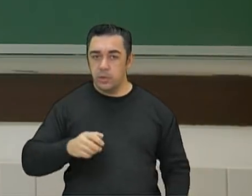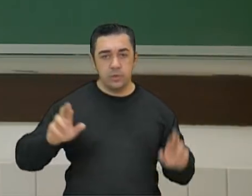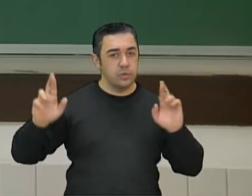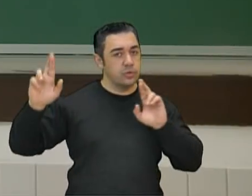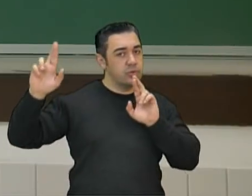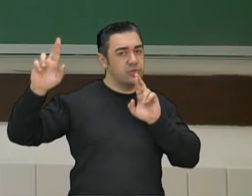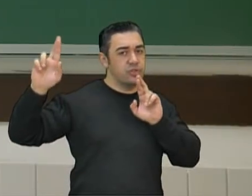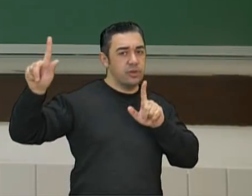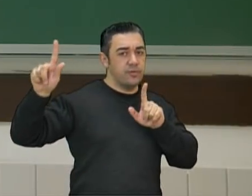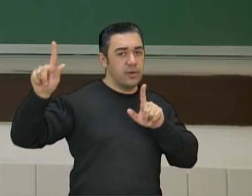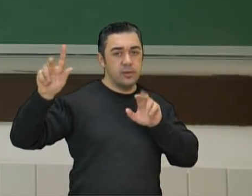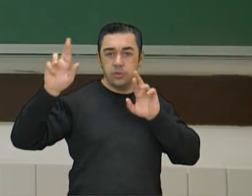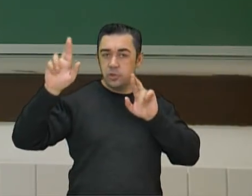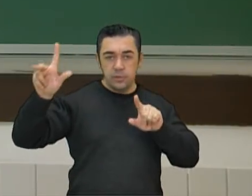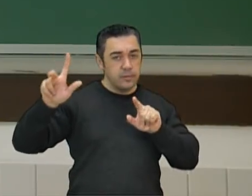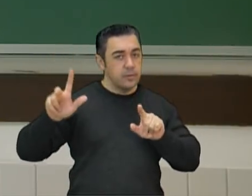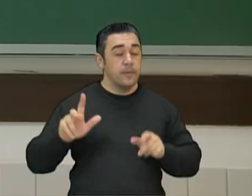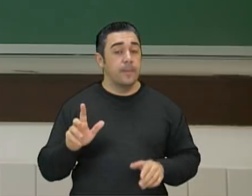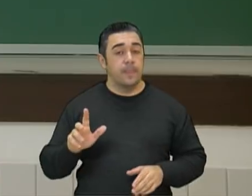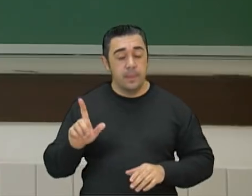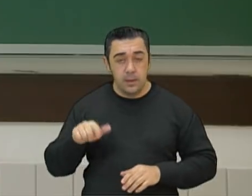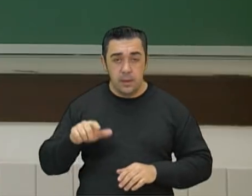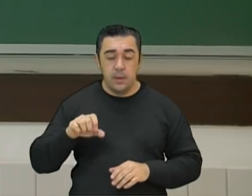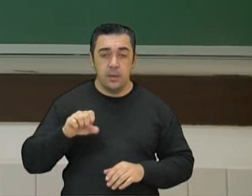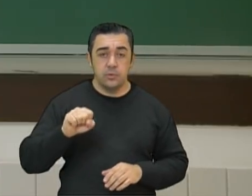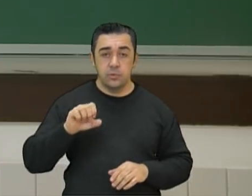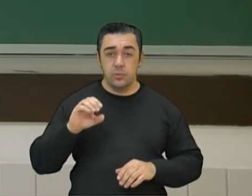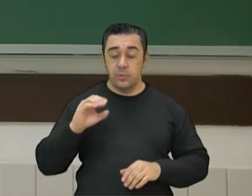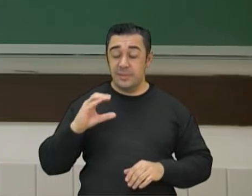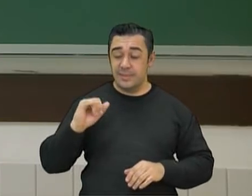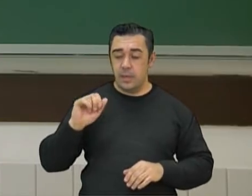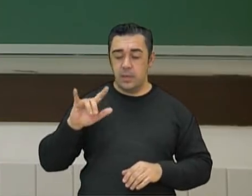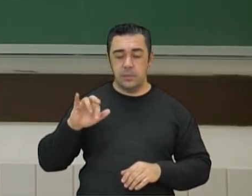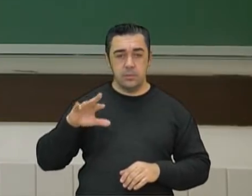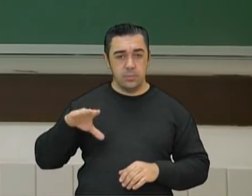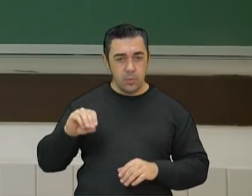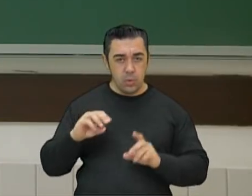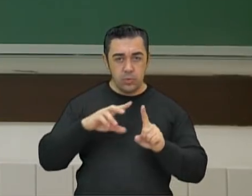São ideias políticas diferentes. Socialismo da Rússia e o